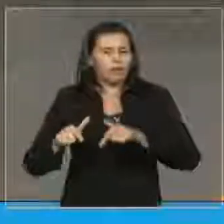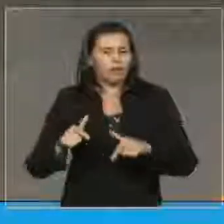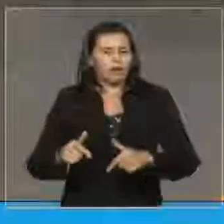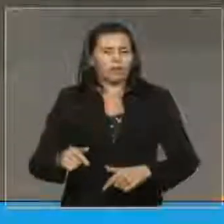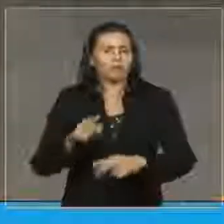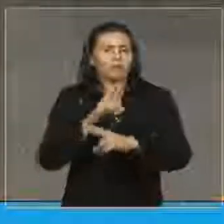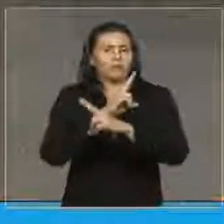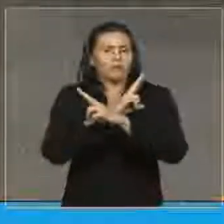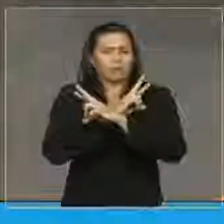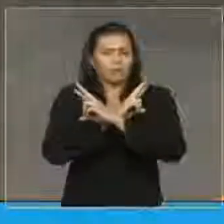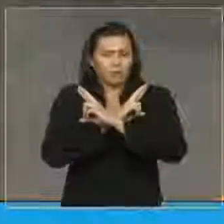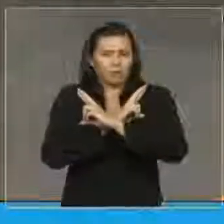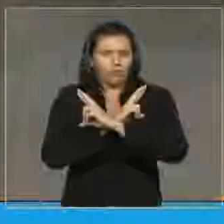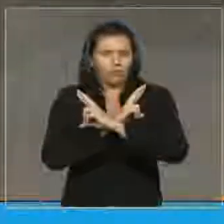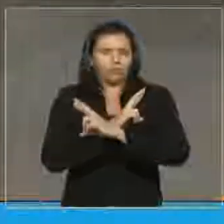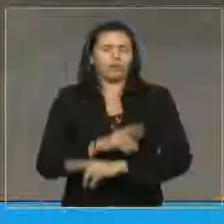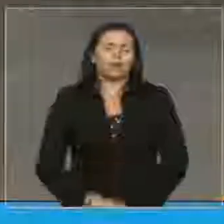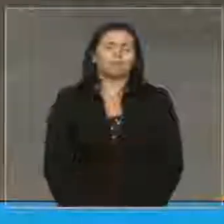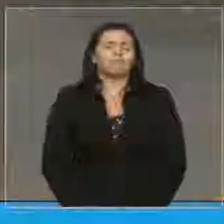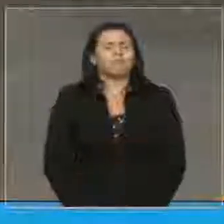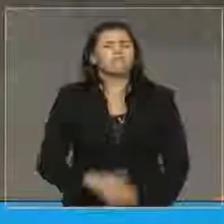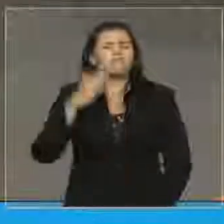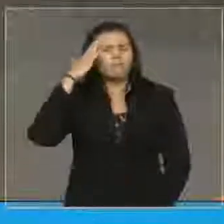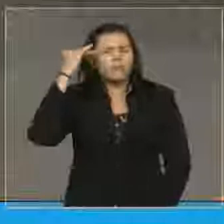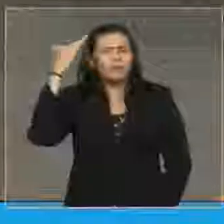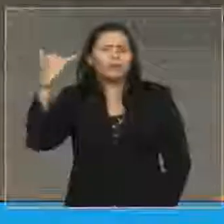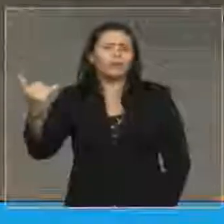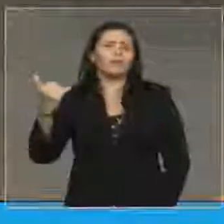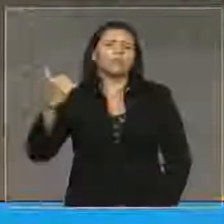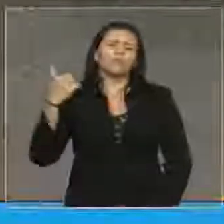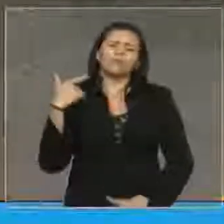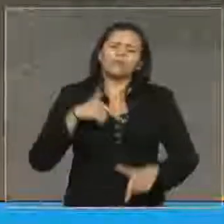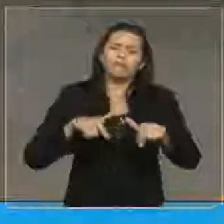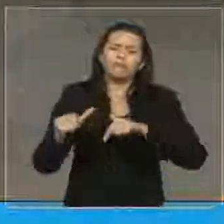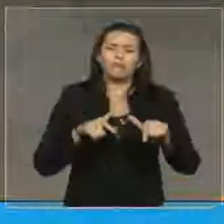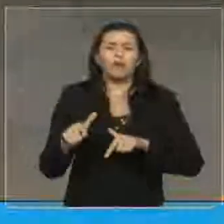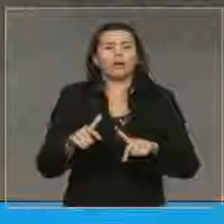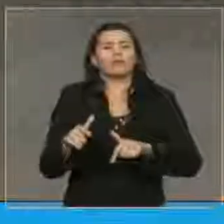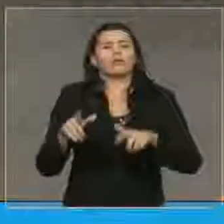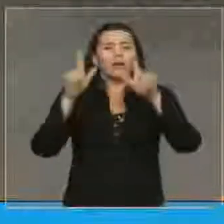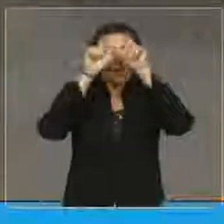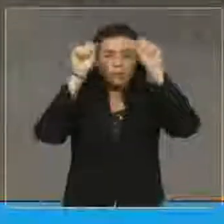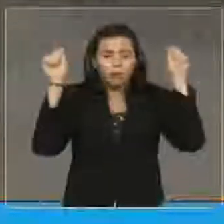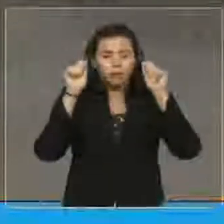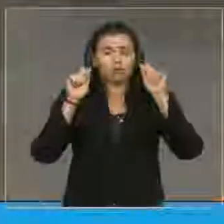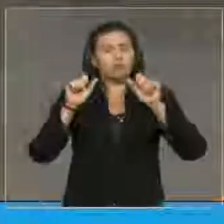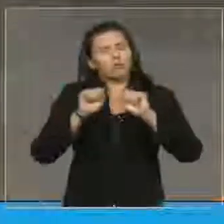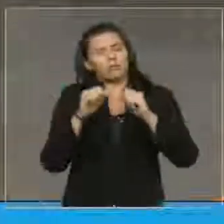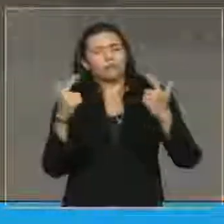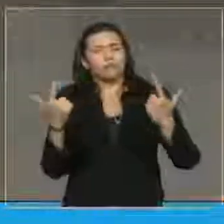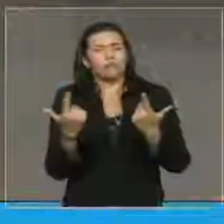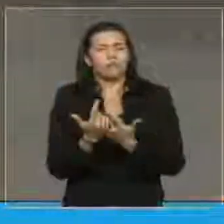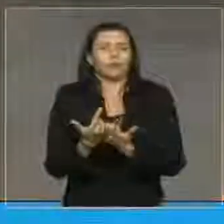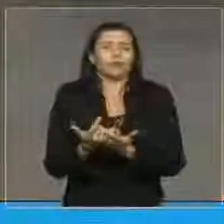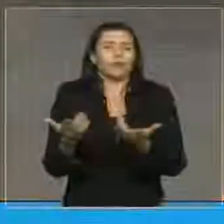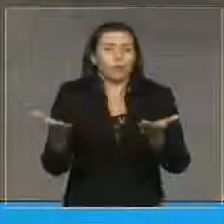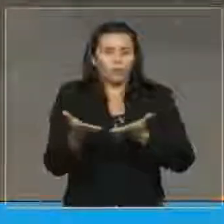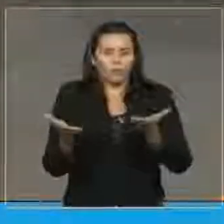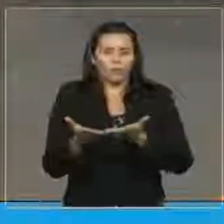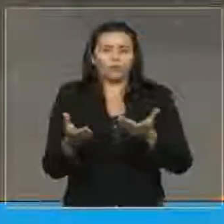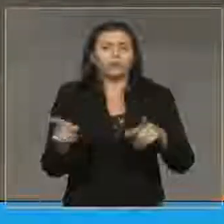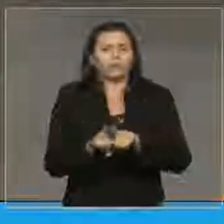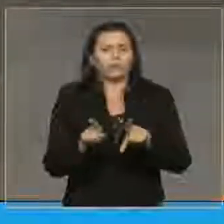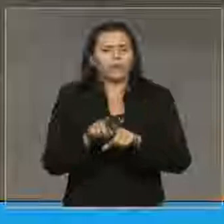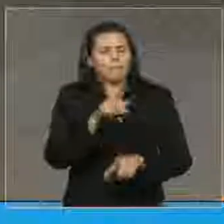outros cargos, através de concurso, como assessores legislativos, e até mesmo como presidente